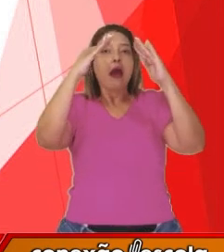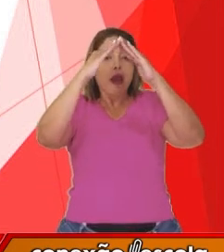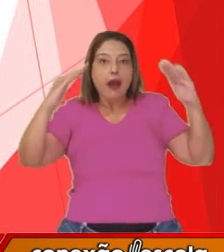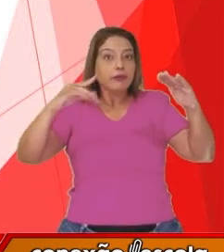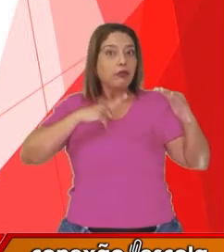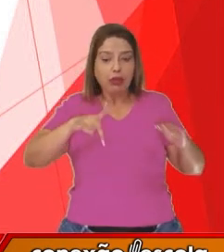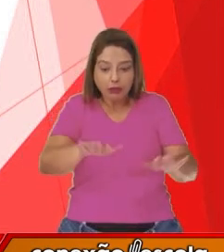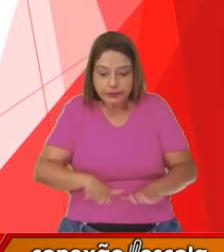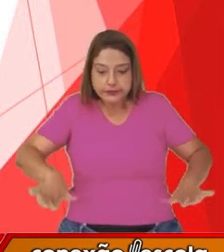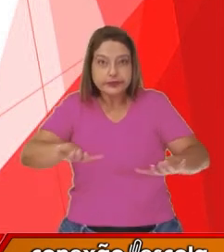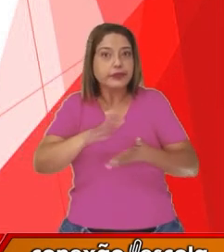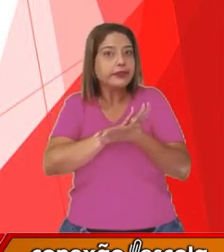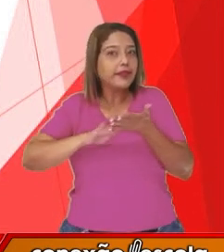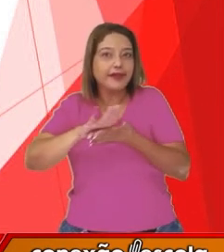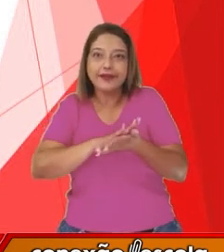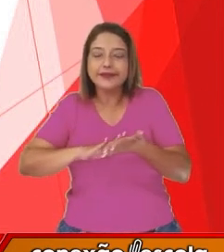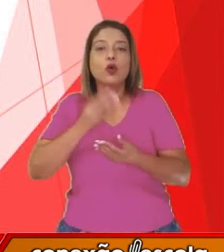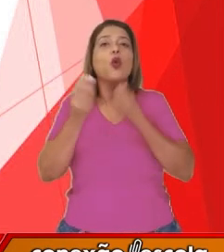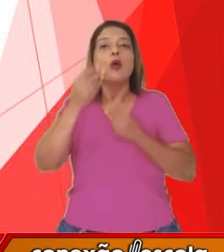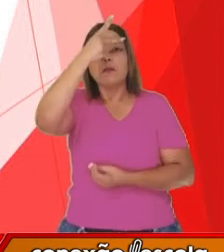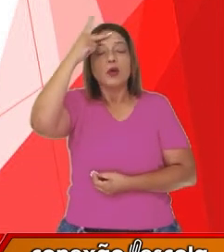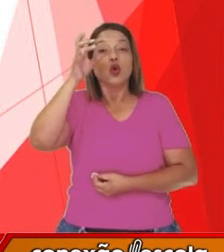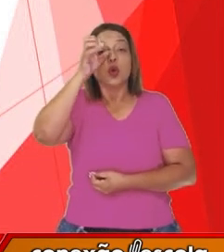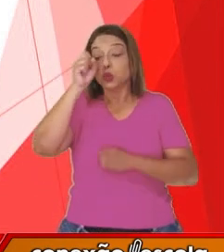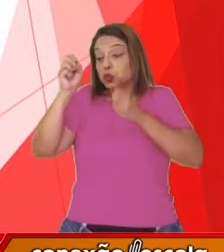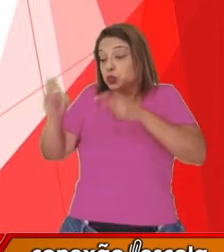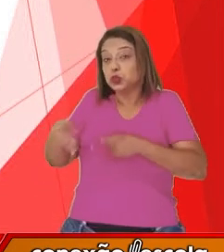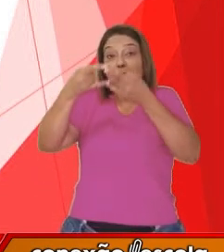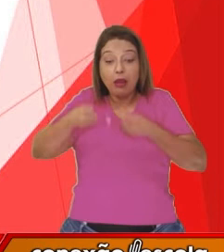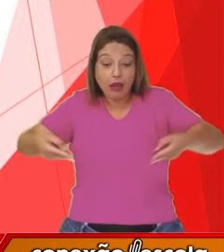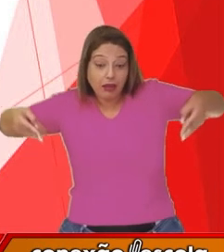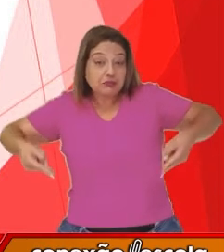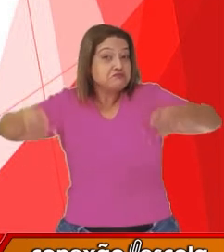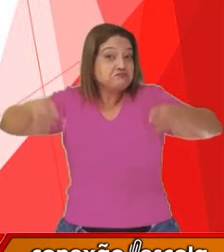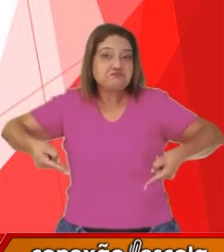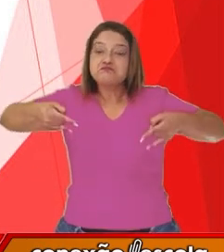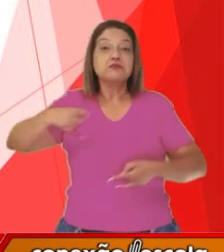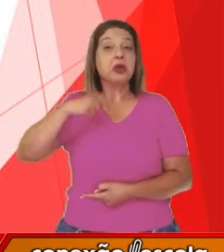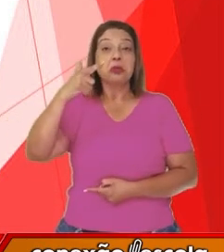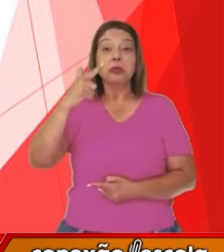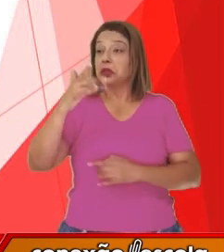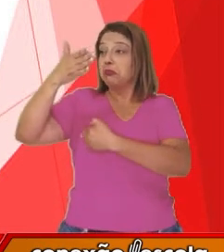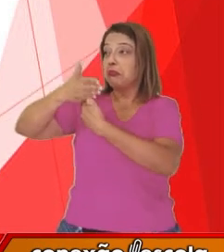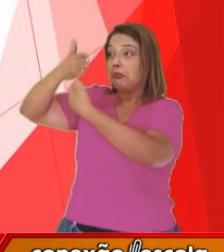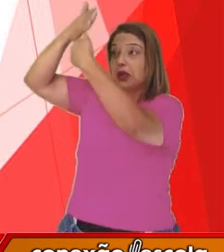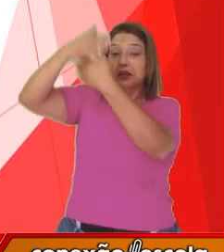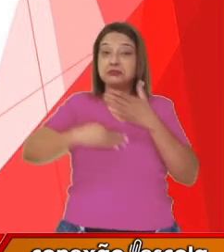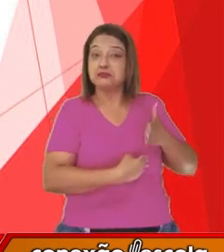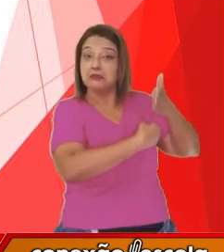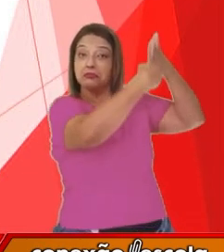não tinha chão. Ninguém podia dormir na rede, porque na casa não tinha